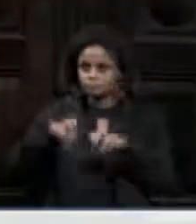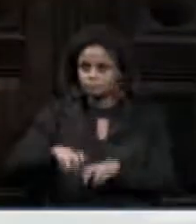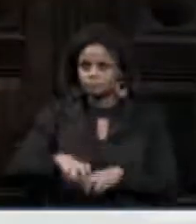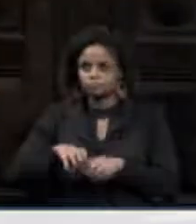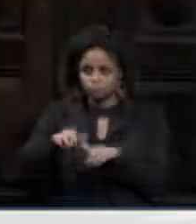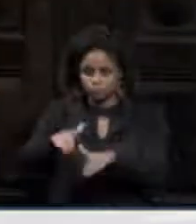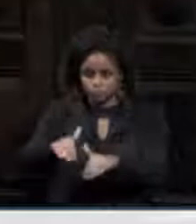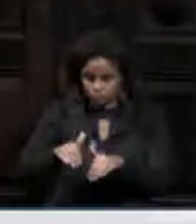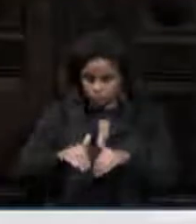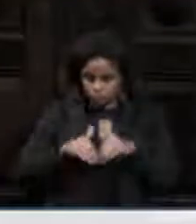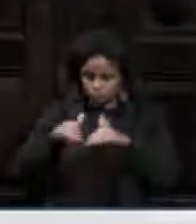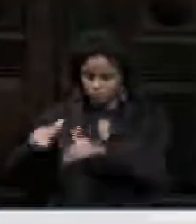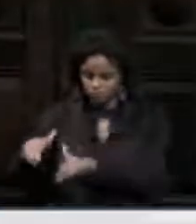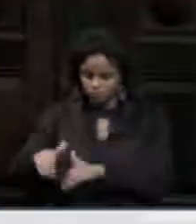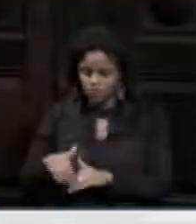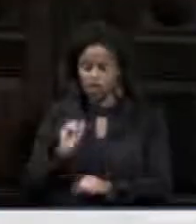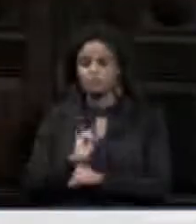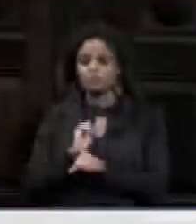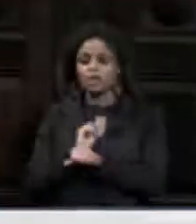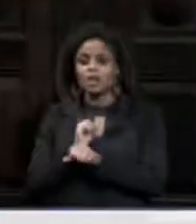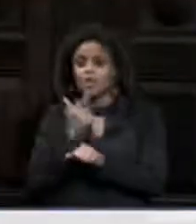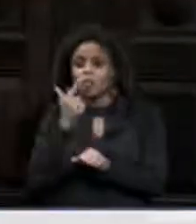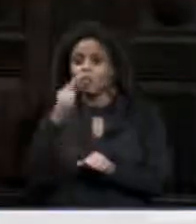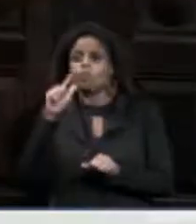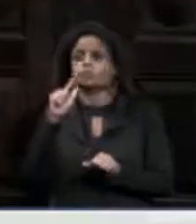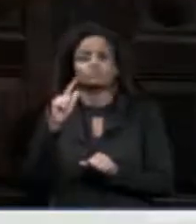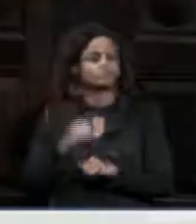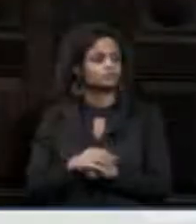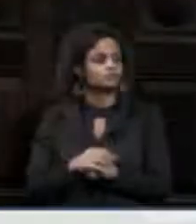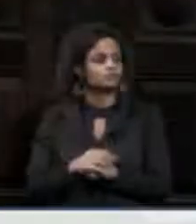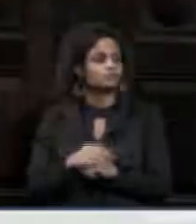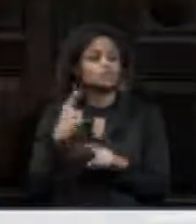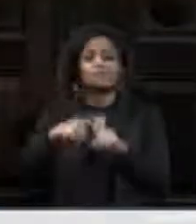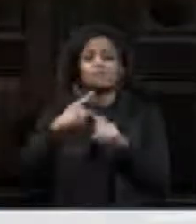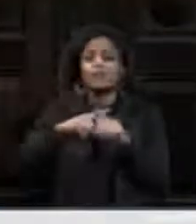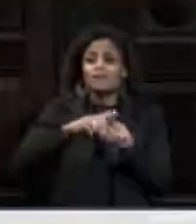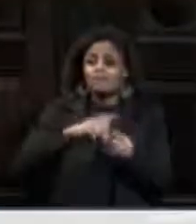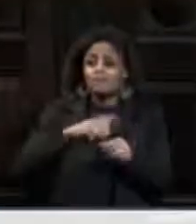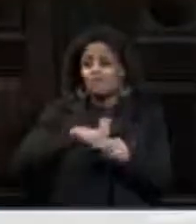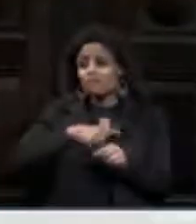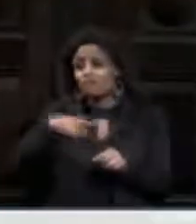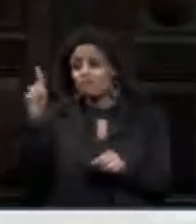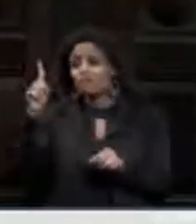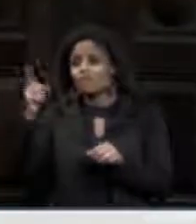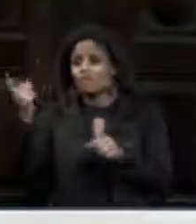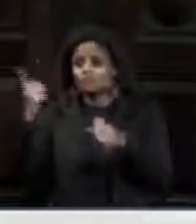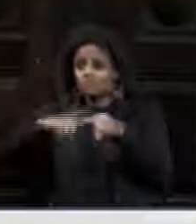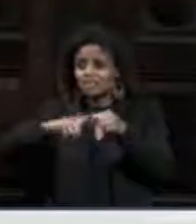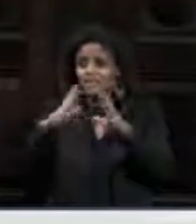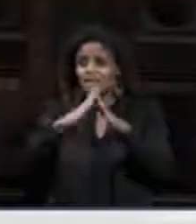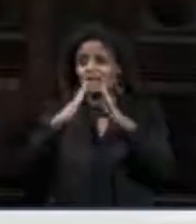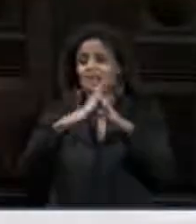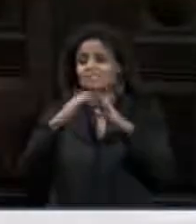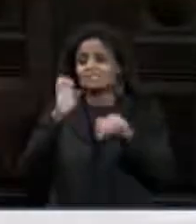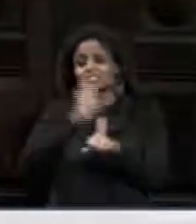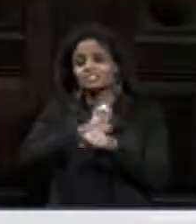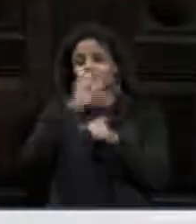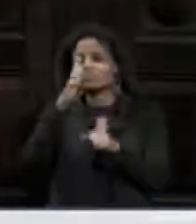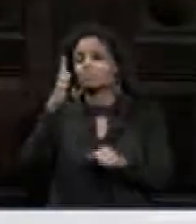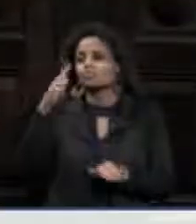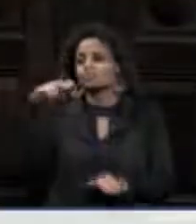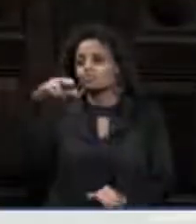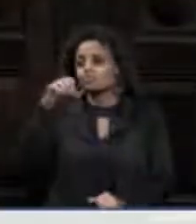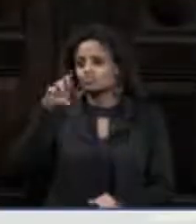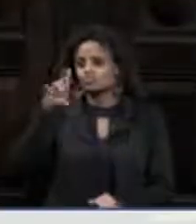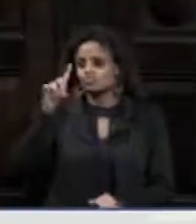aguardavam a próxima safra. Porque a viagem daqui para o Nordeste, por exemplo, era uma viagem longa